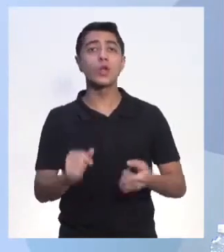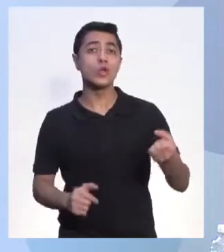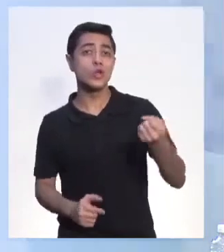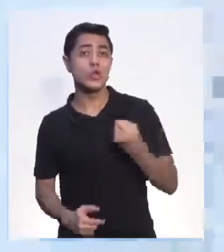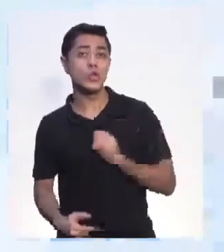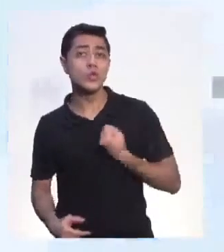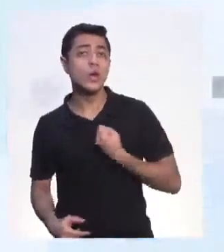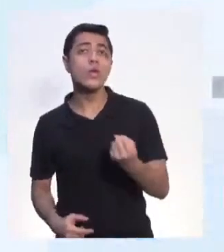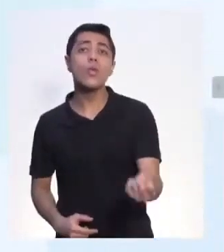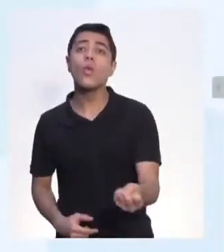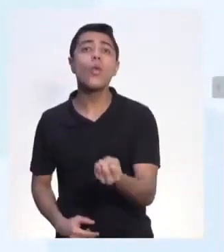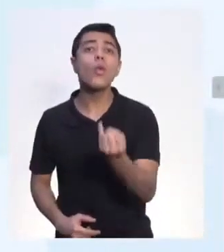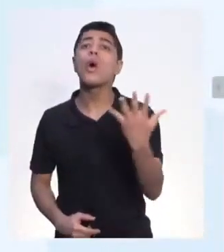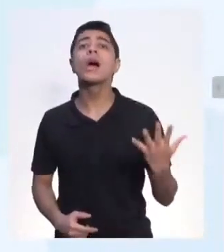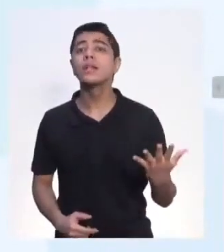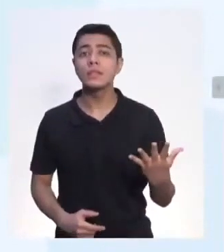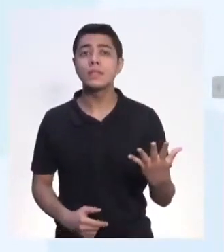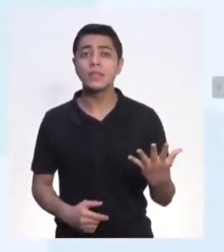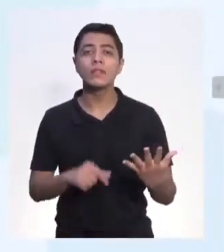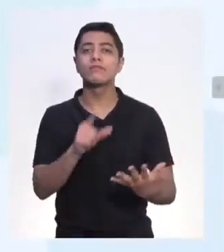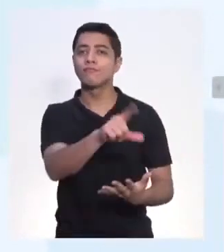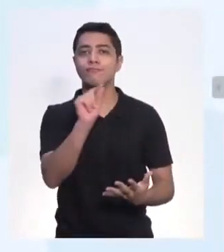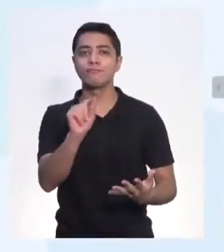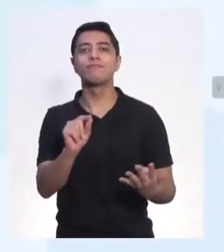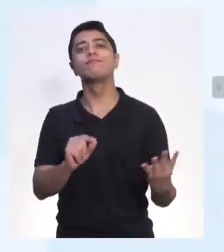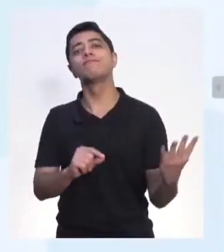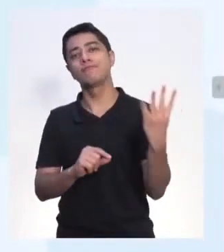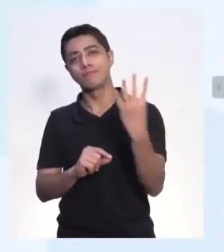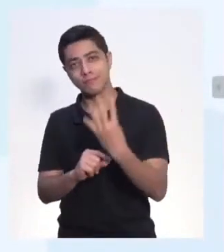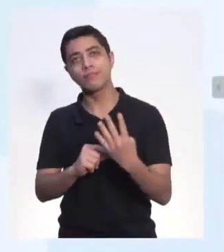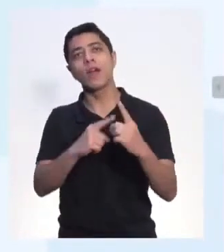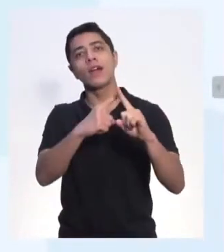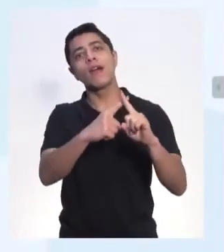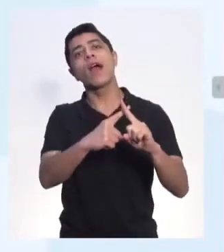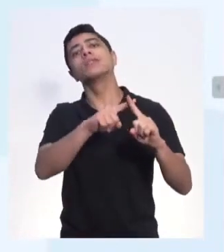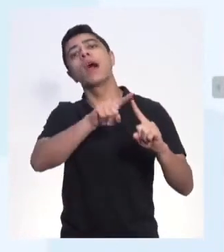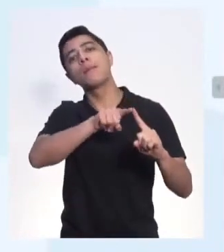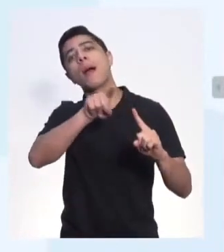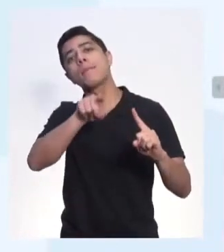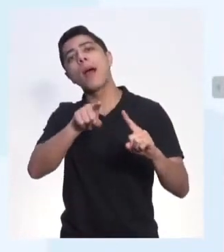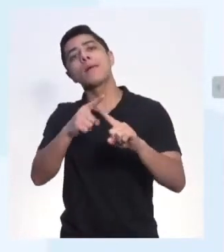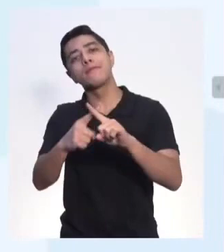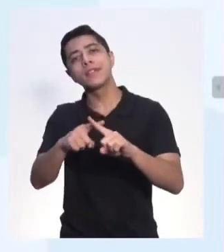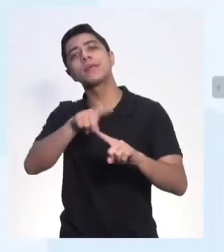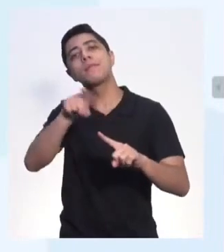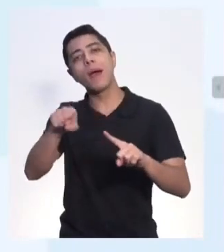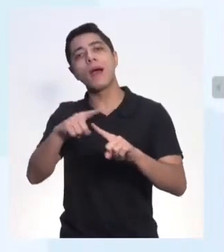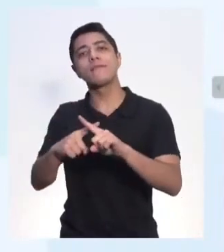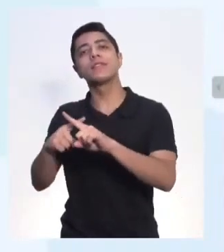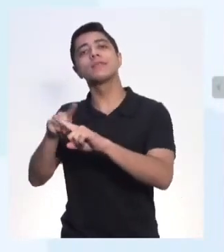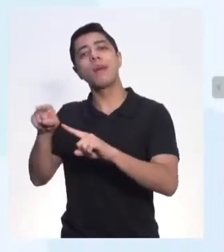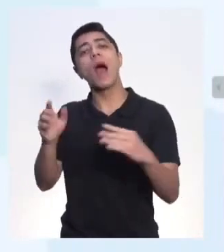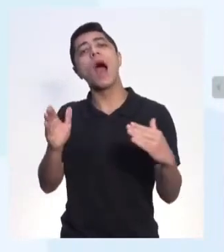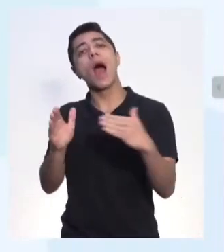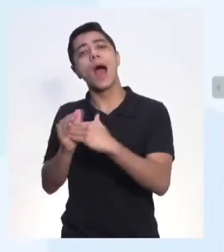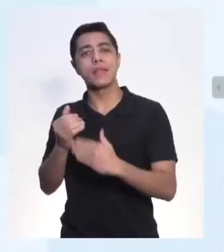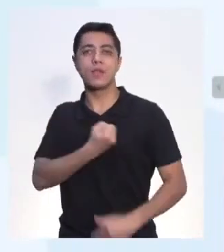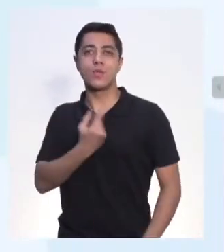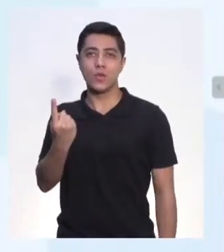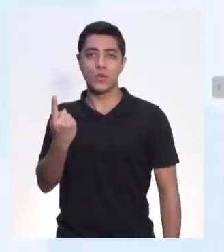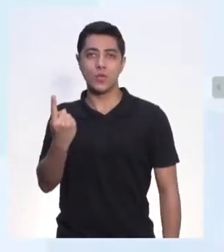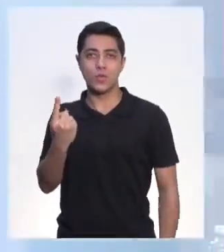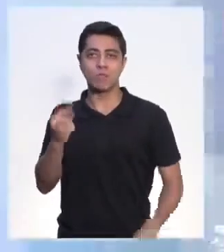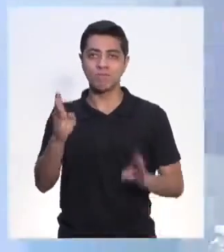quantidade de elementos, multiplicando pelos seus anteriores até chegar ao número 1. Será que você